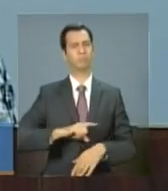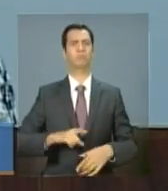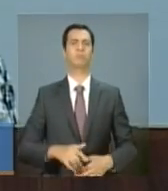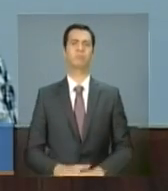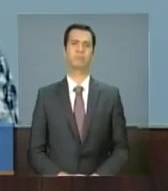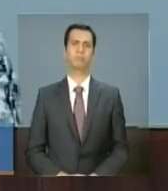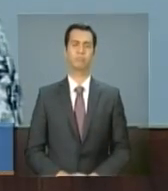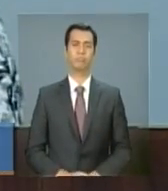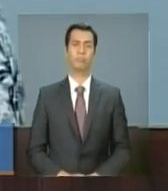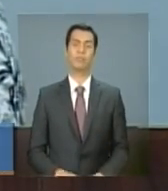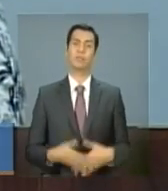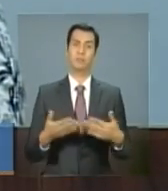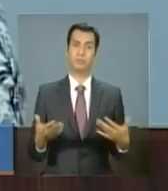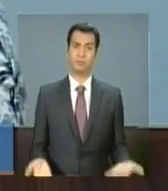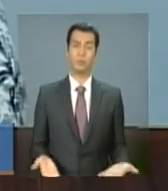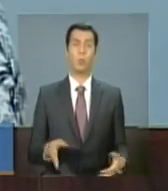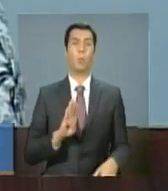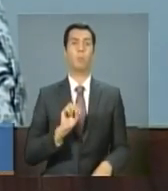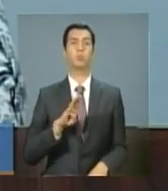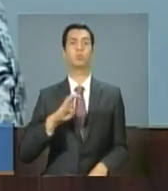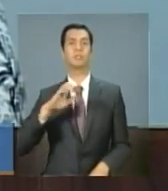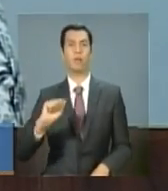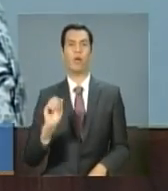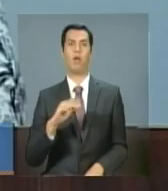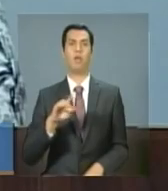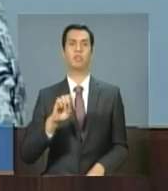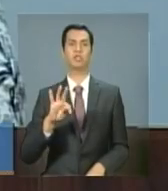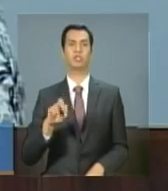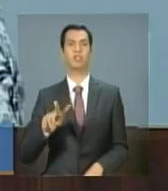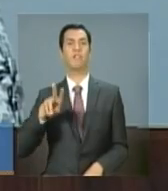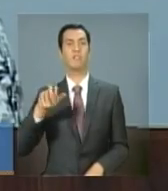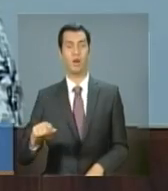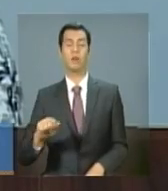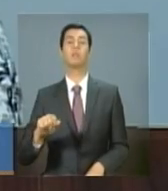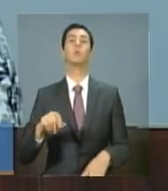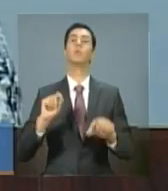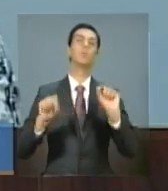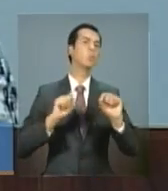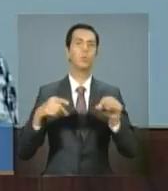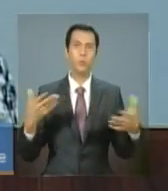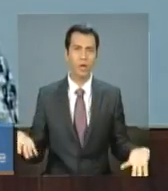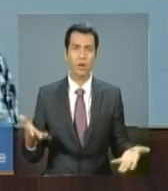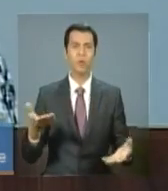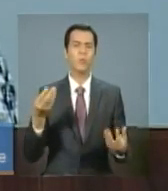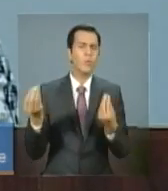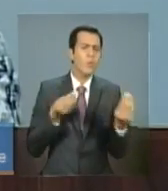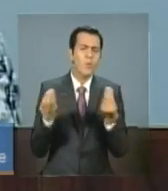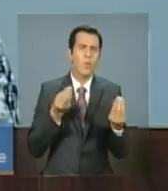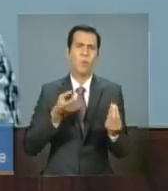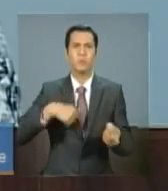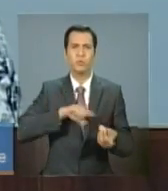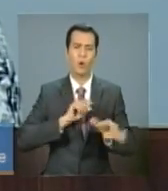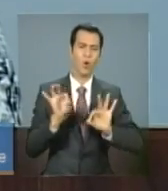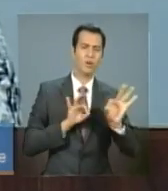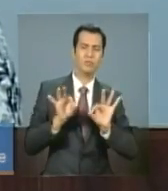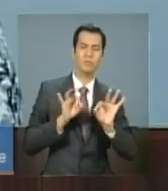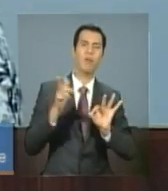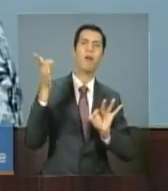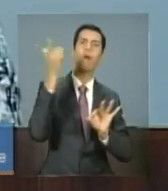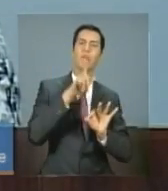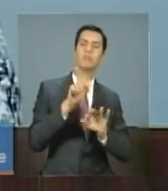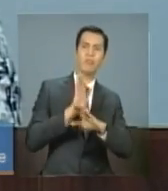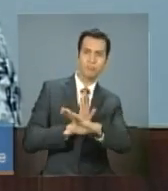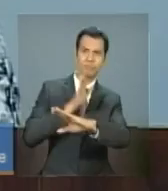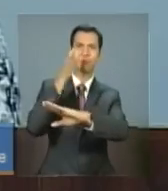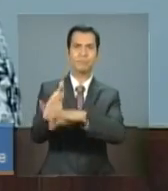conjunto. Então, a ideia do Busca Ativa é como nós vamos nos organizar para chegar nesse cidadão. Portanto, estamos aqui em Brasília